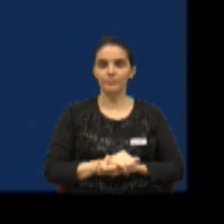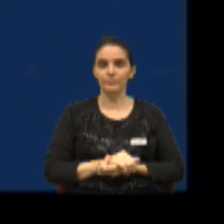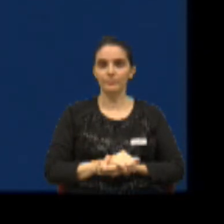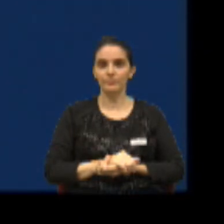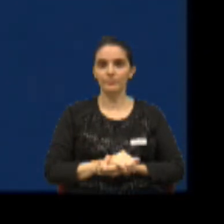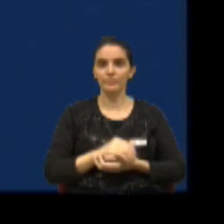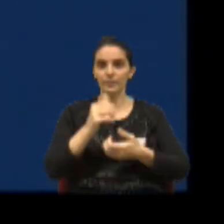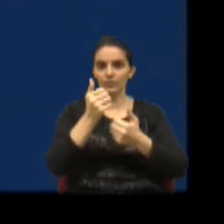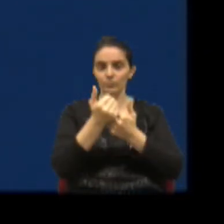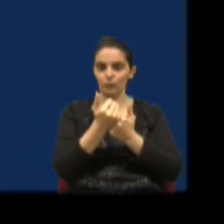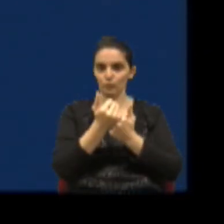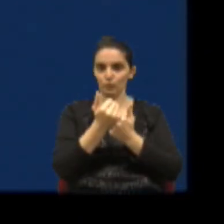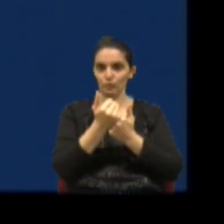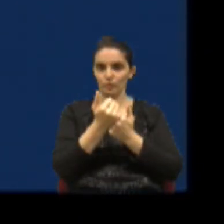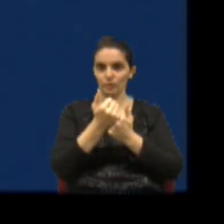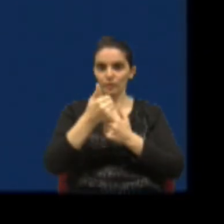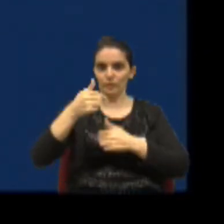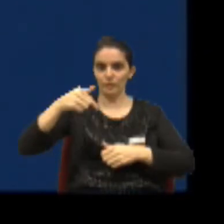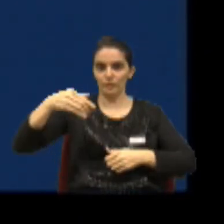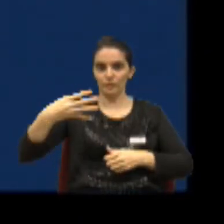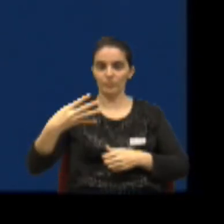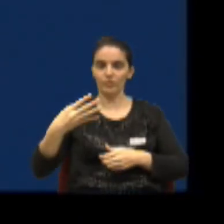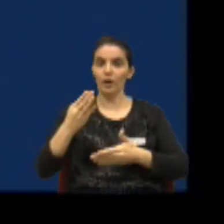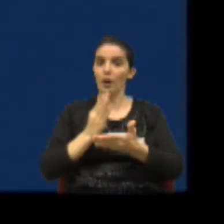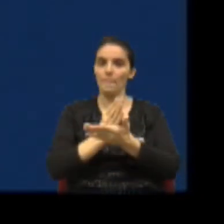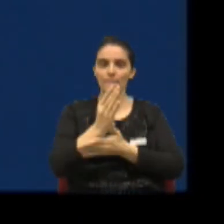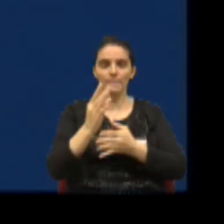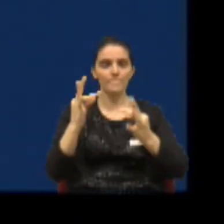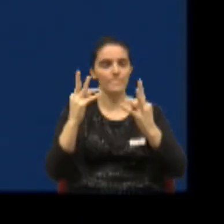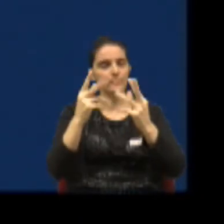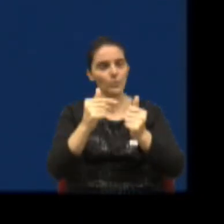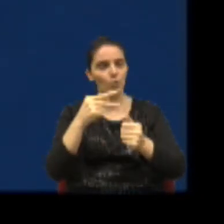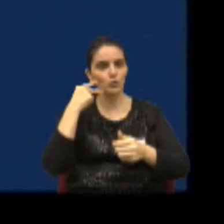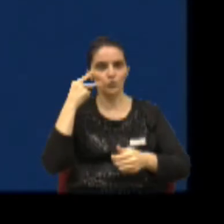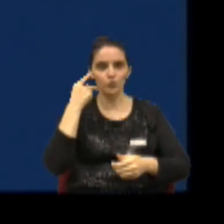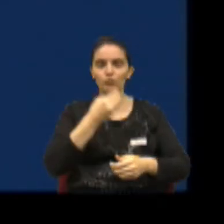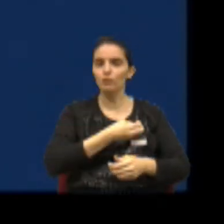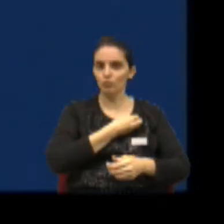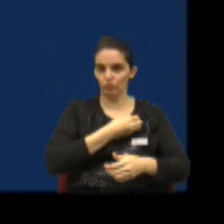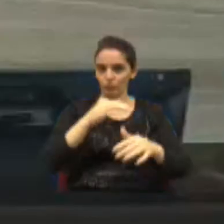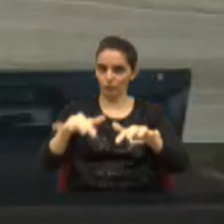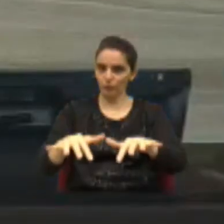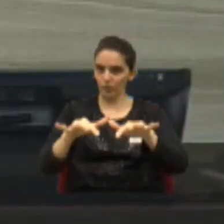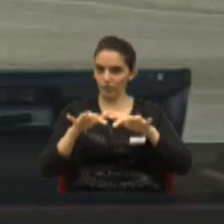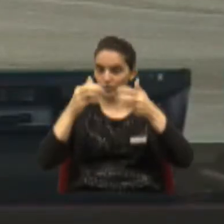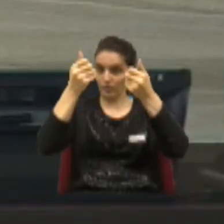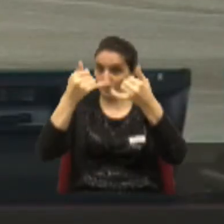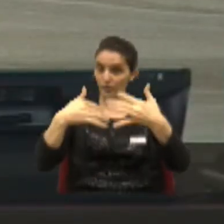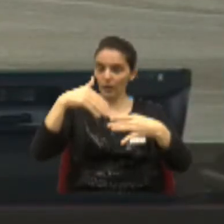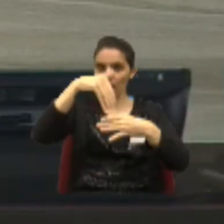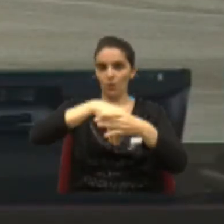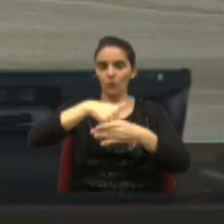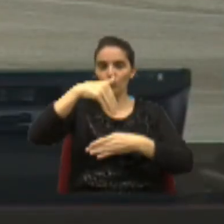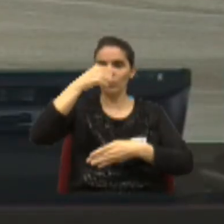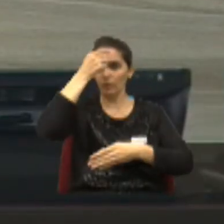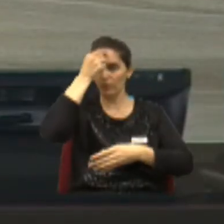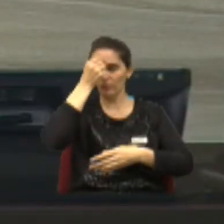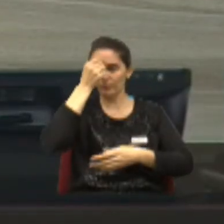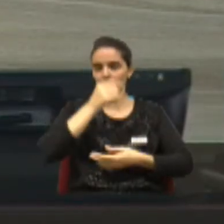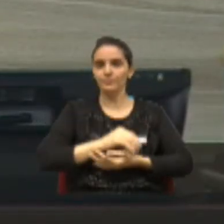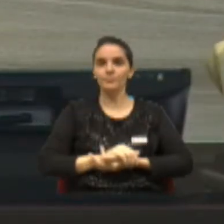O substitutivo número 74 foi aprovado por todos os vereadores presentes no plenário para justificativa de voto. Rafael